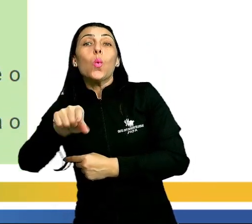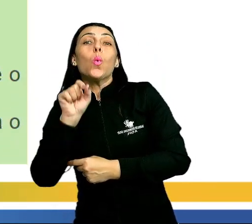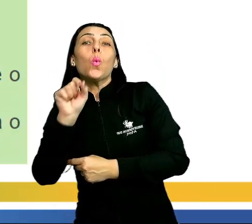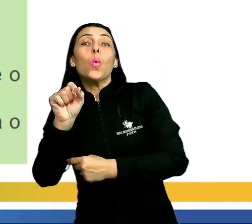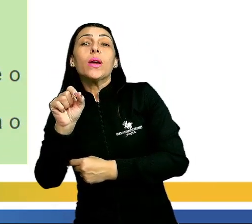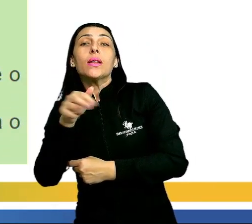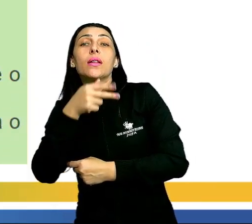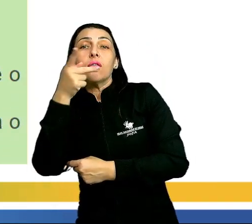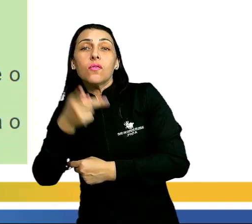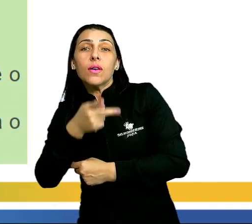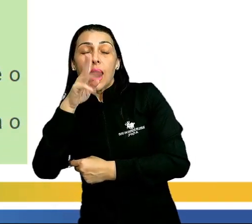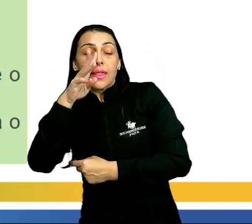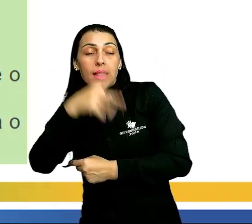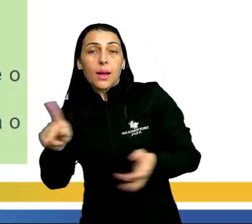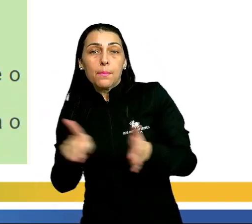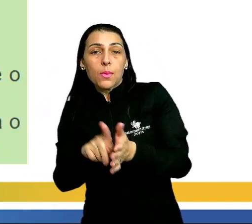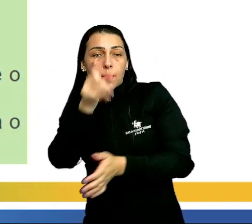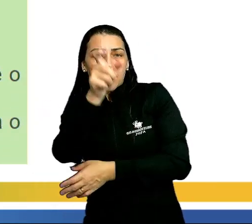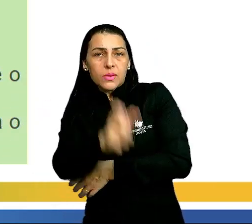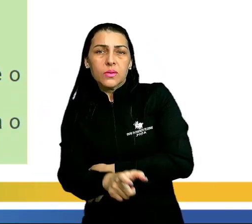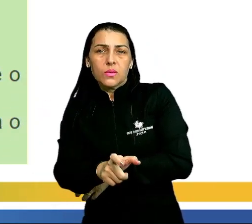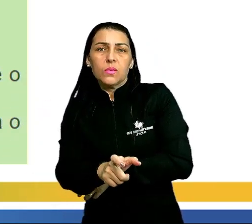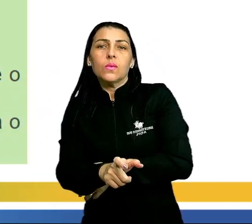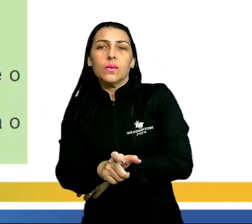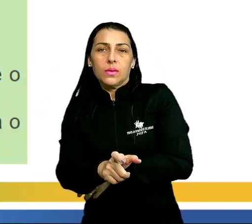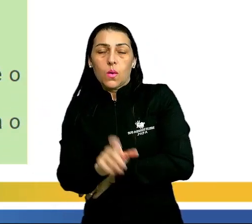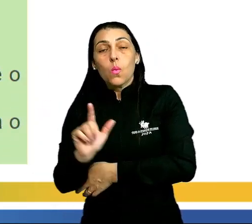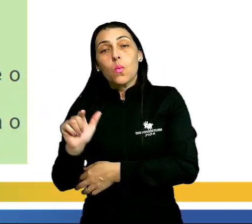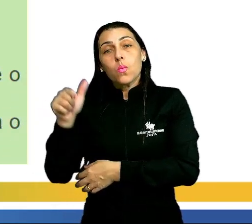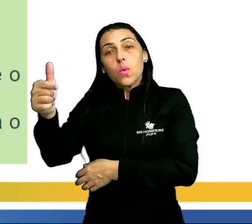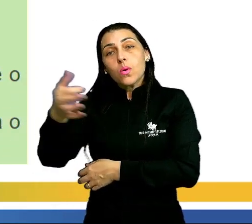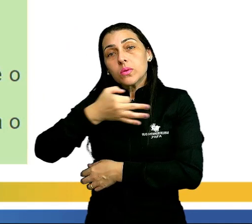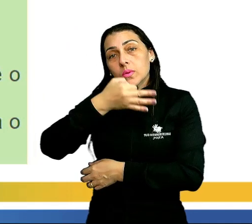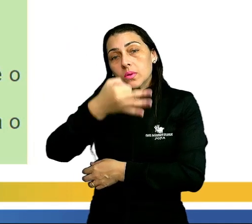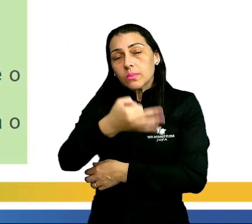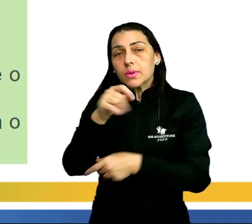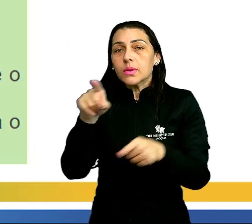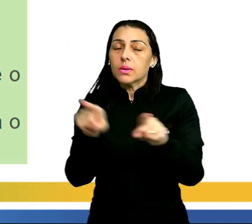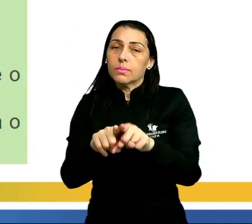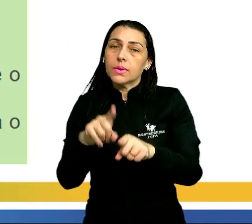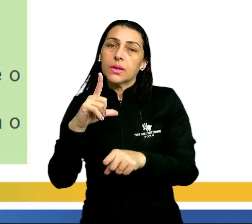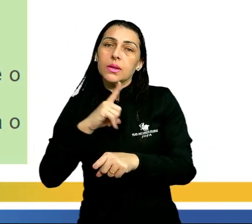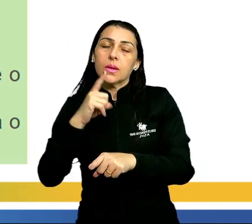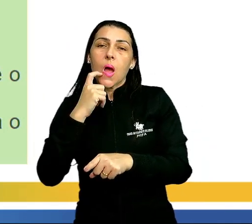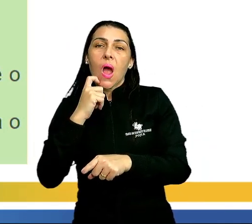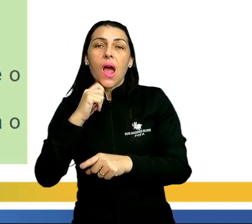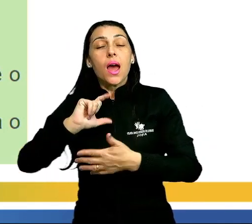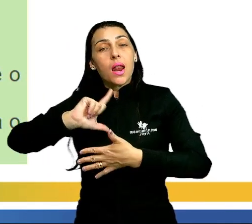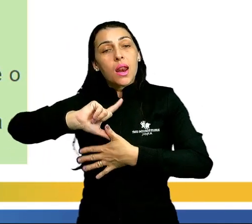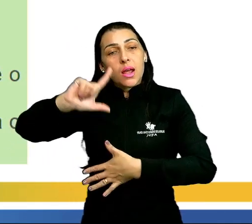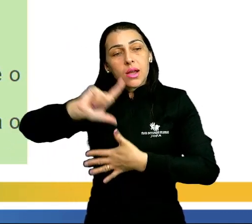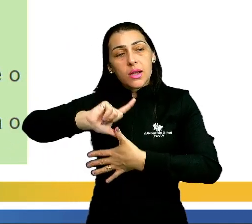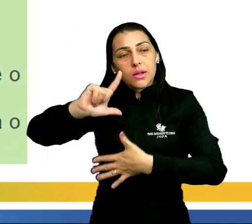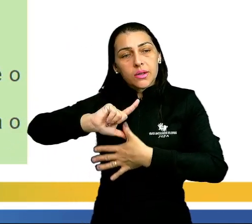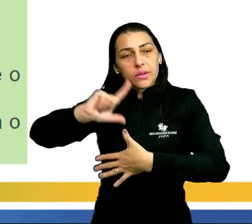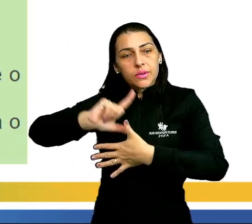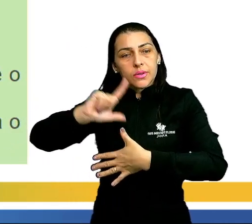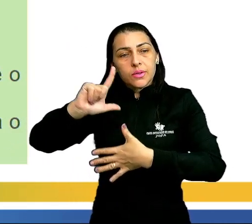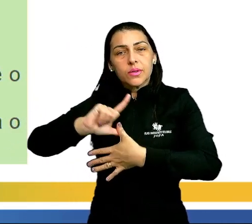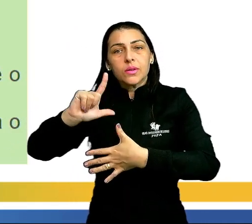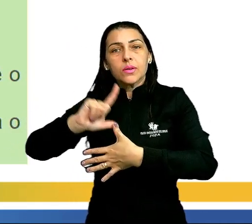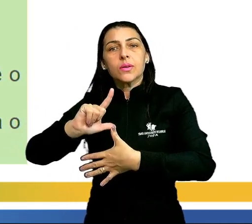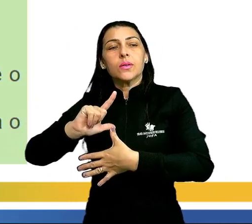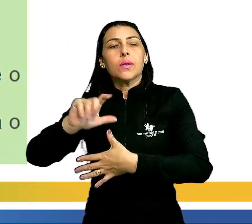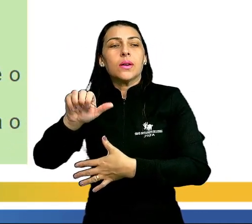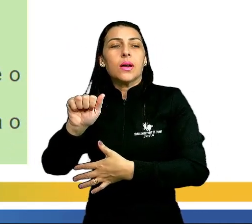falado, ataca-se a pessoa. Um outro argumento, também aí nós temos a expressão latina, é o argumento